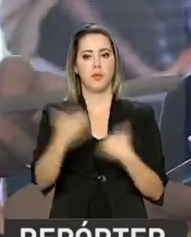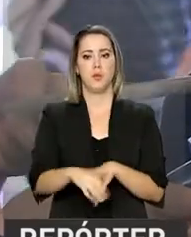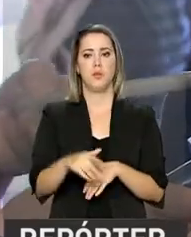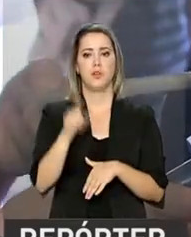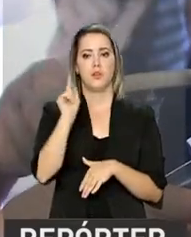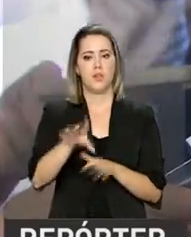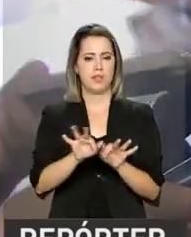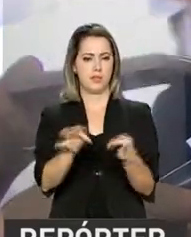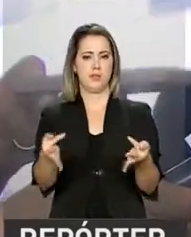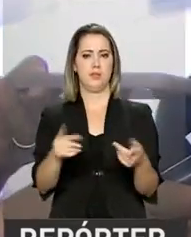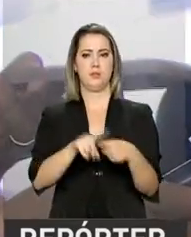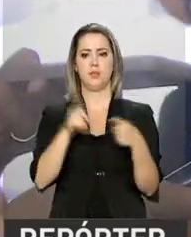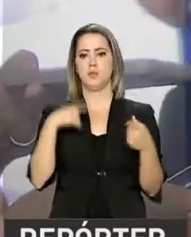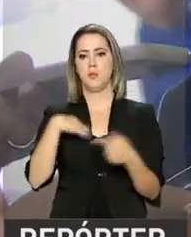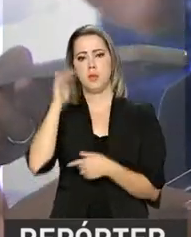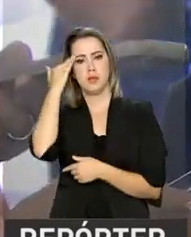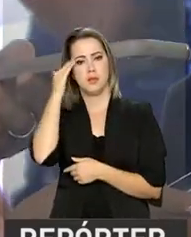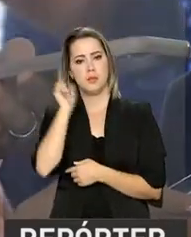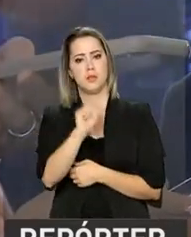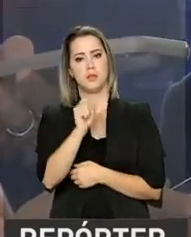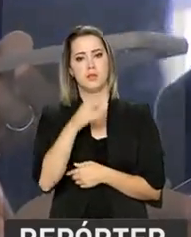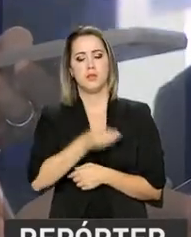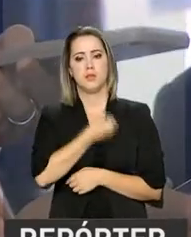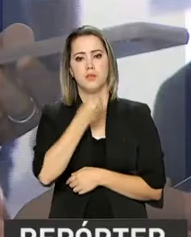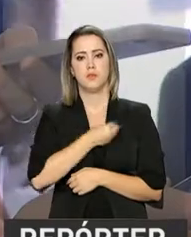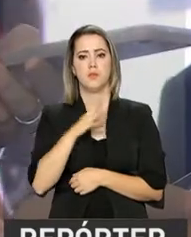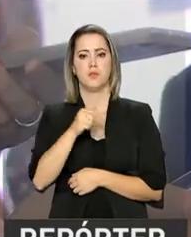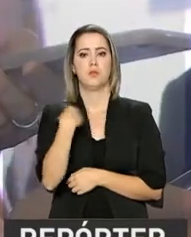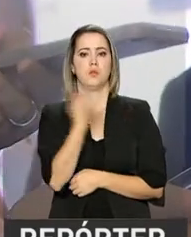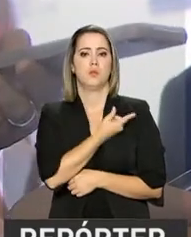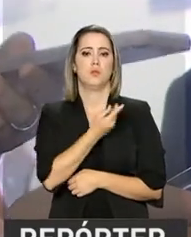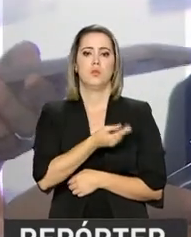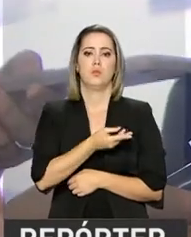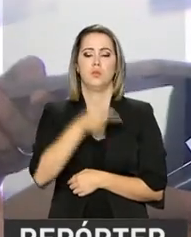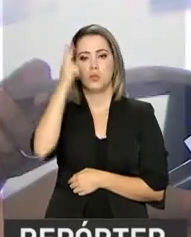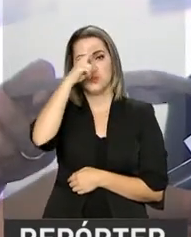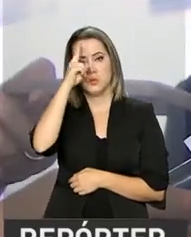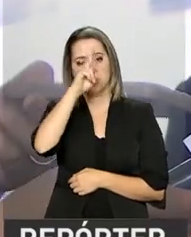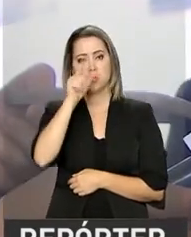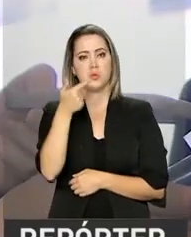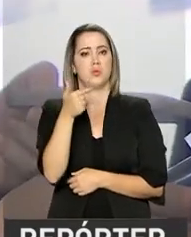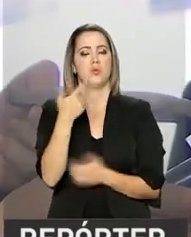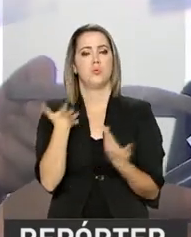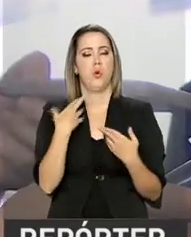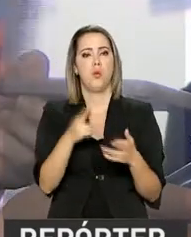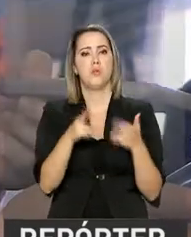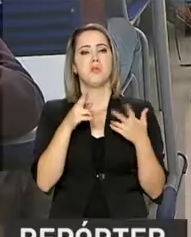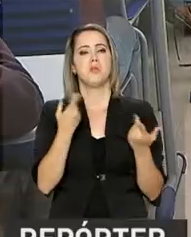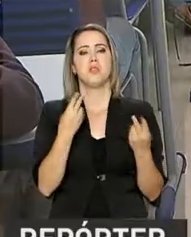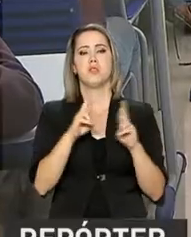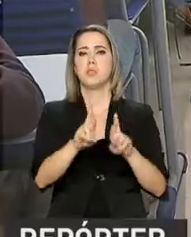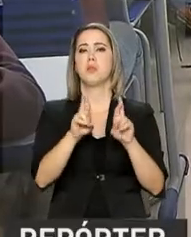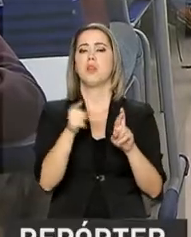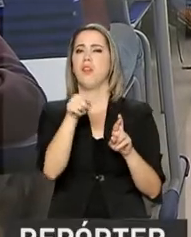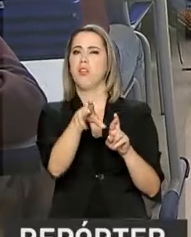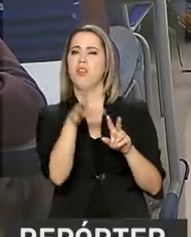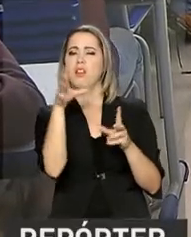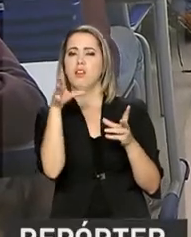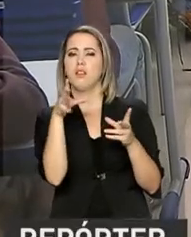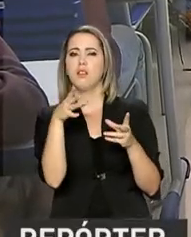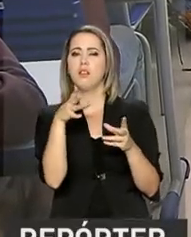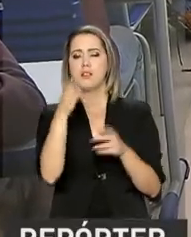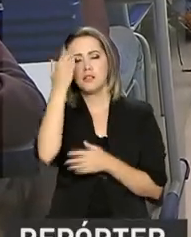muito simples, mas imagina o que é viver toda a nossa história sem isso, sem uma clareza do que é esperado que o aluno aprenda. Os avanços